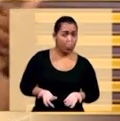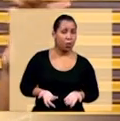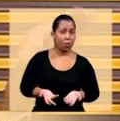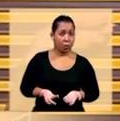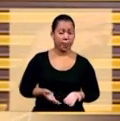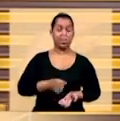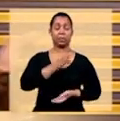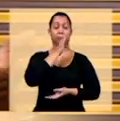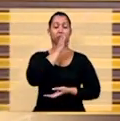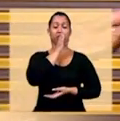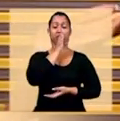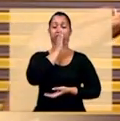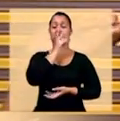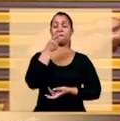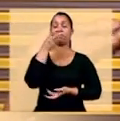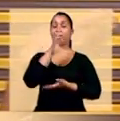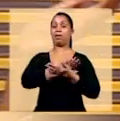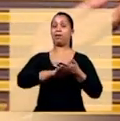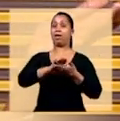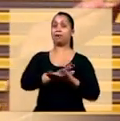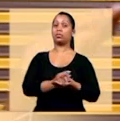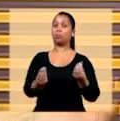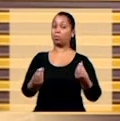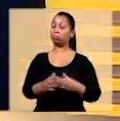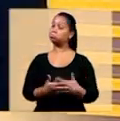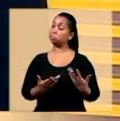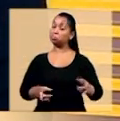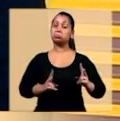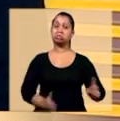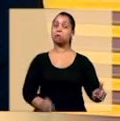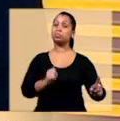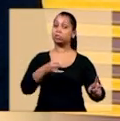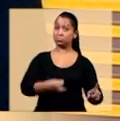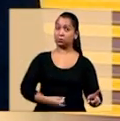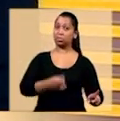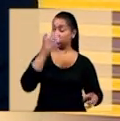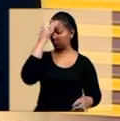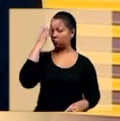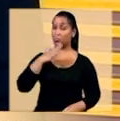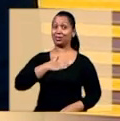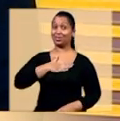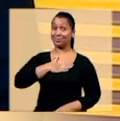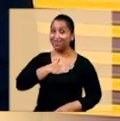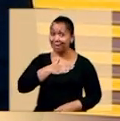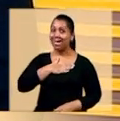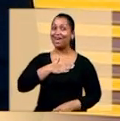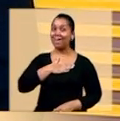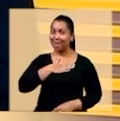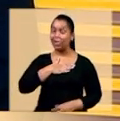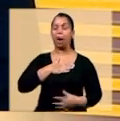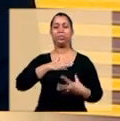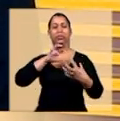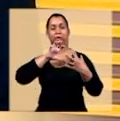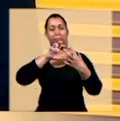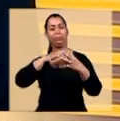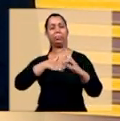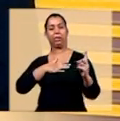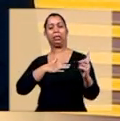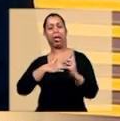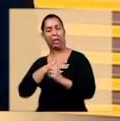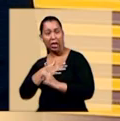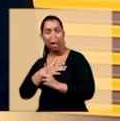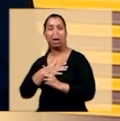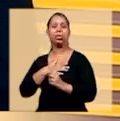Eles entram talvez num pacto de silêncio? Como é que funciona? Sim, geralmente sim. Mas tem aqueles que gostam do negócio, né? Tem gente que